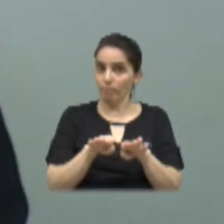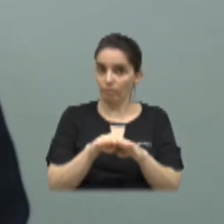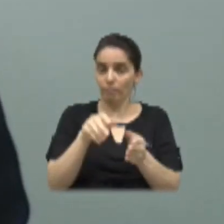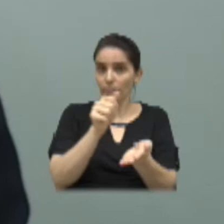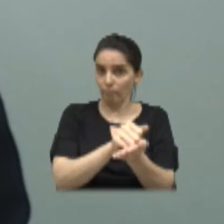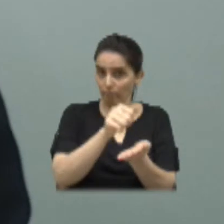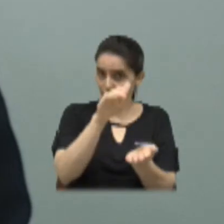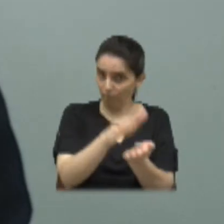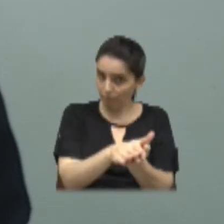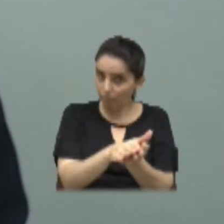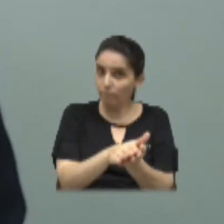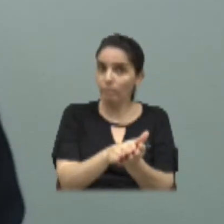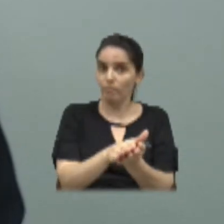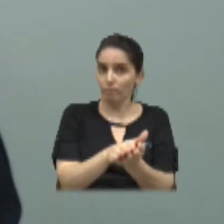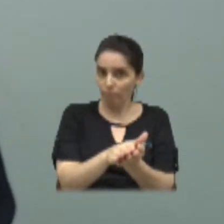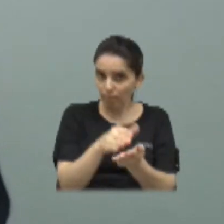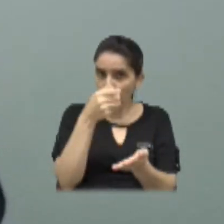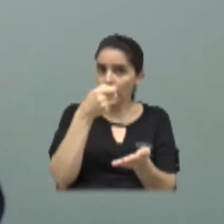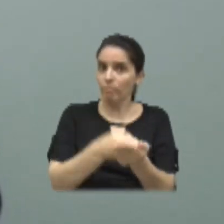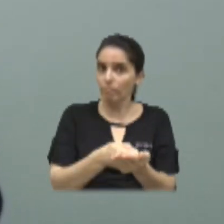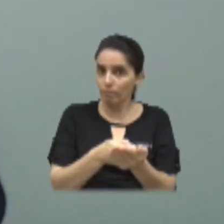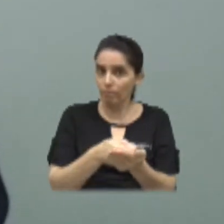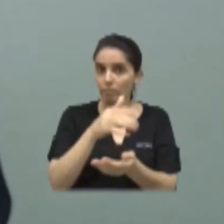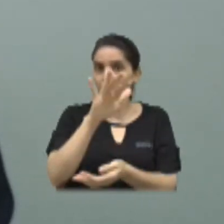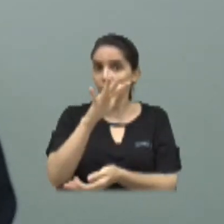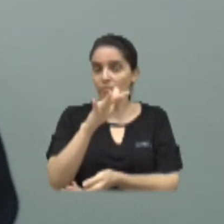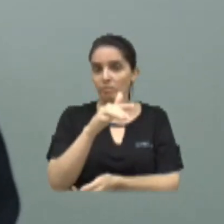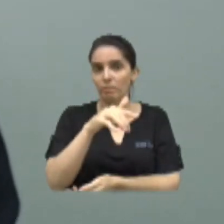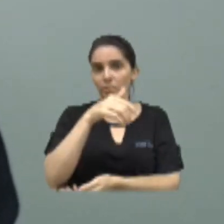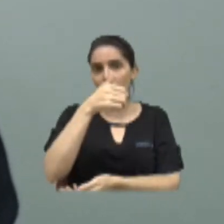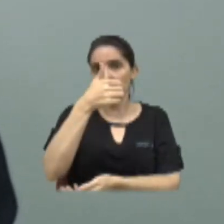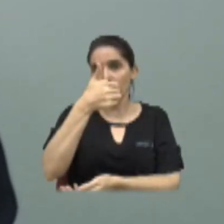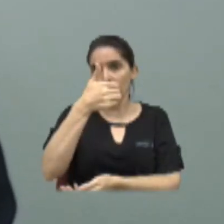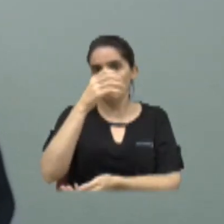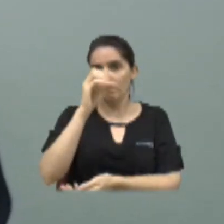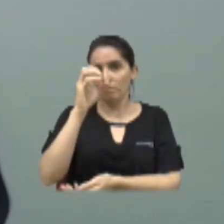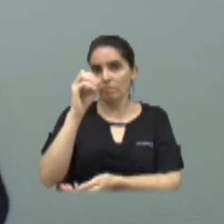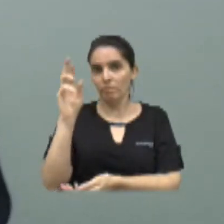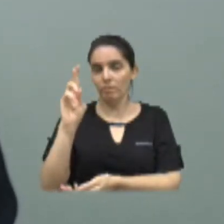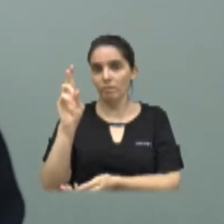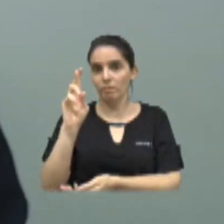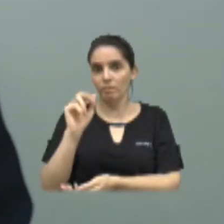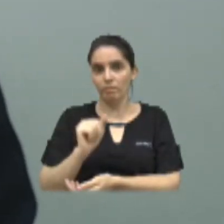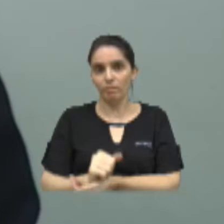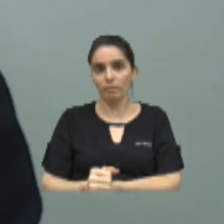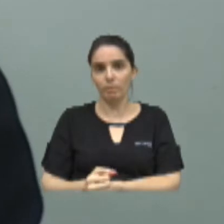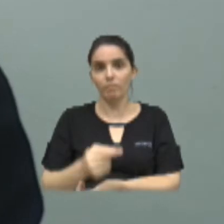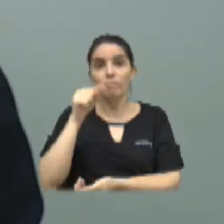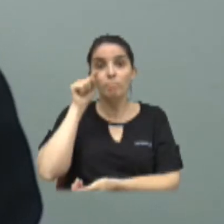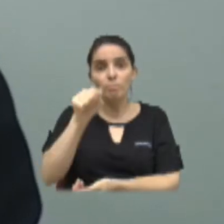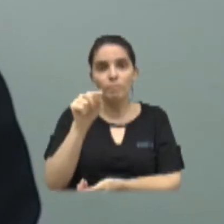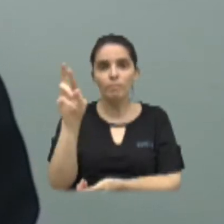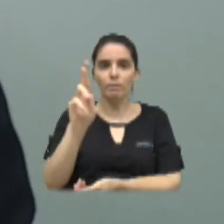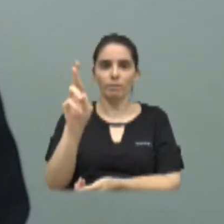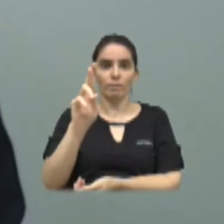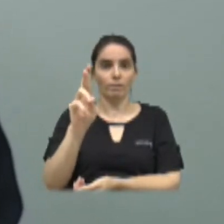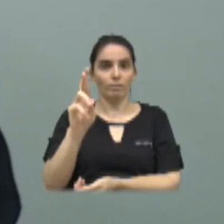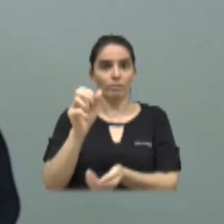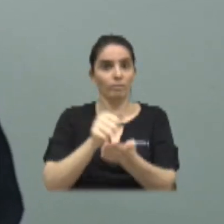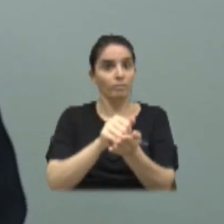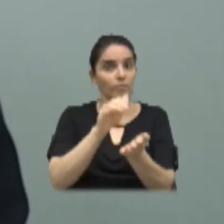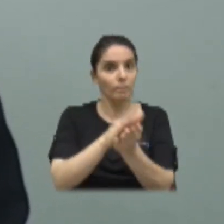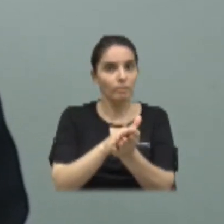senhor presidente. A multa vai ser em torno de R$100. Então ela vai pagar quanto? R$1.000. Eu